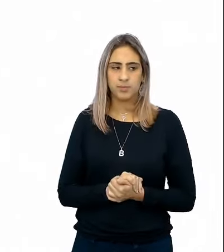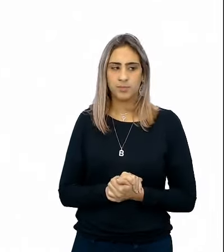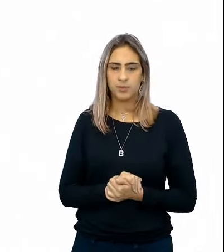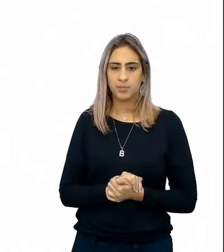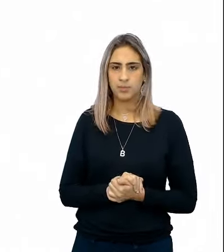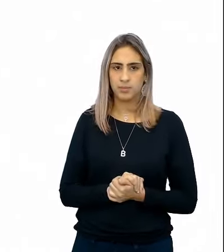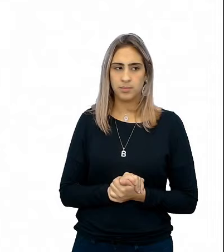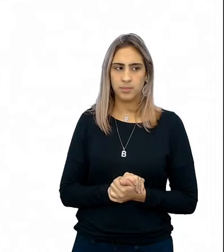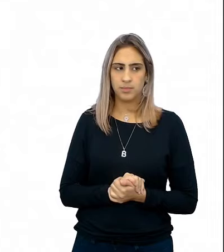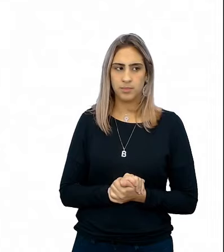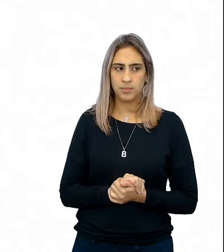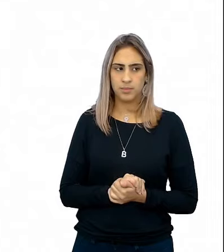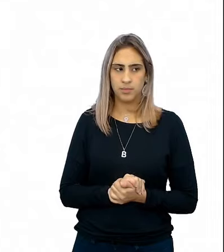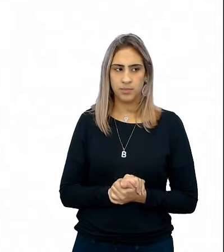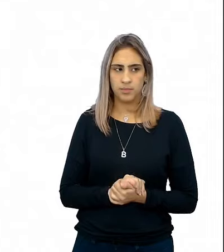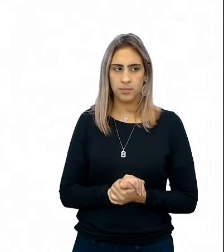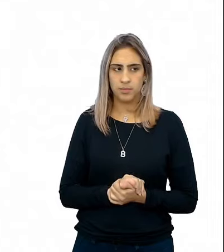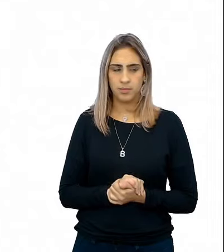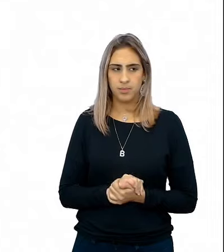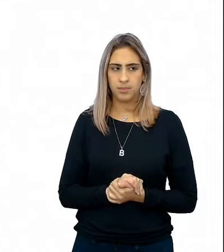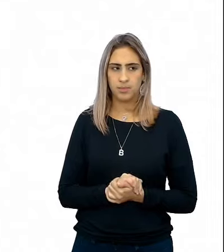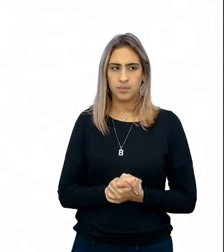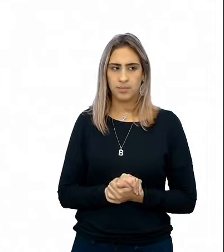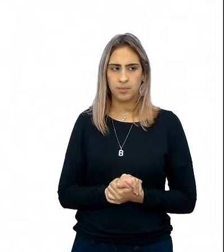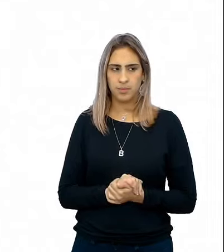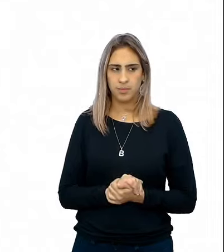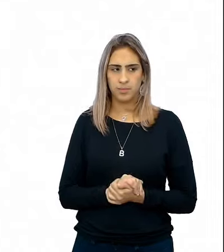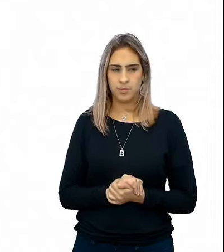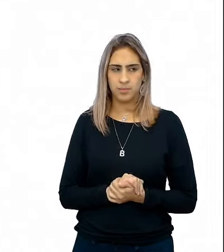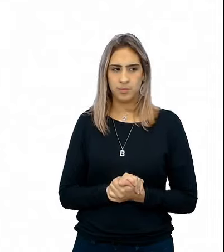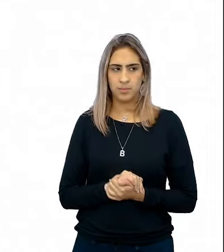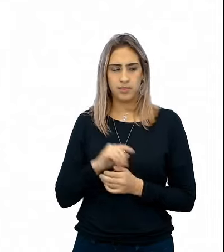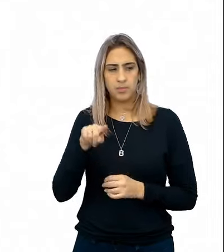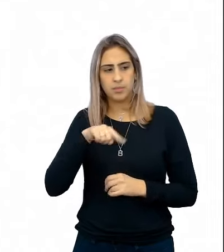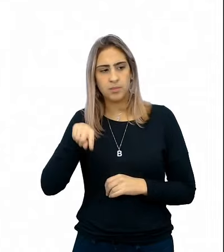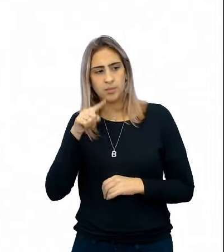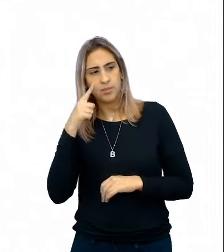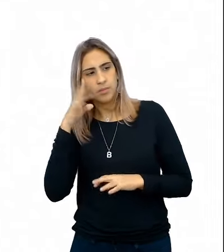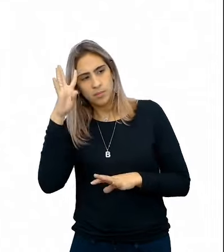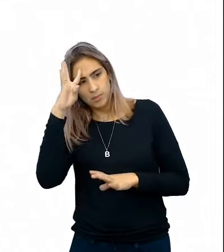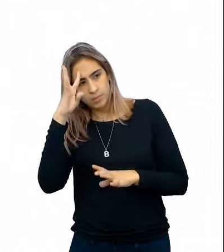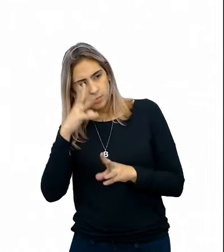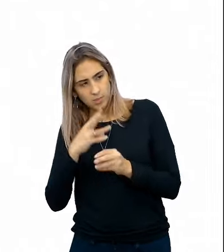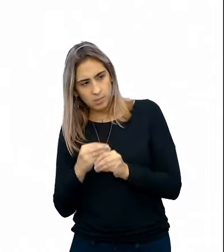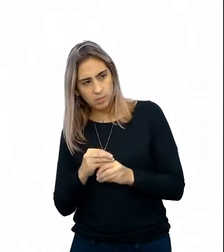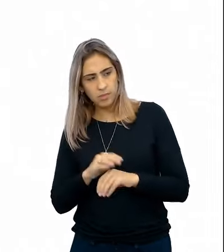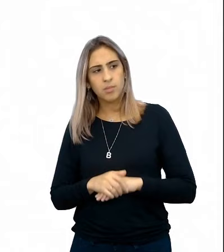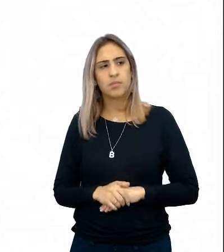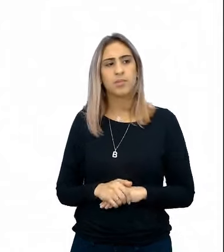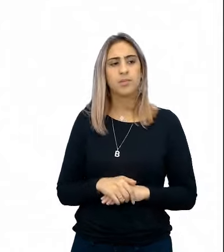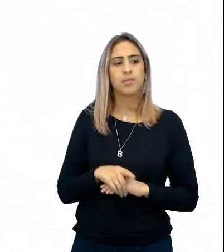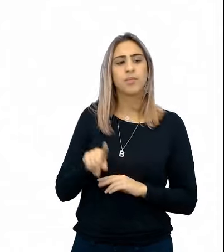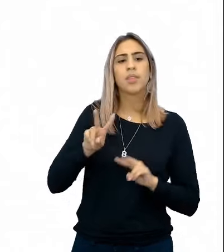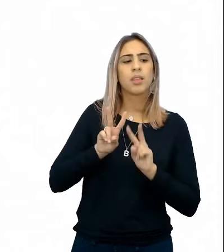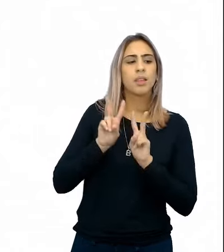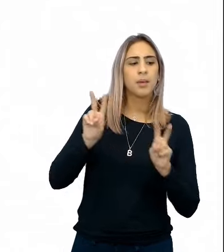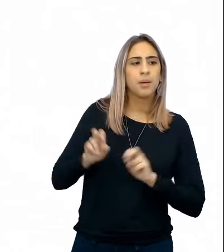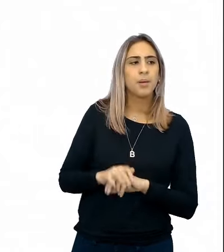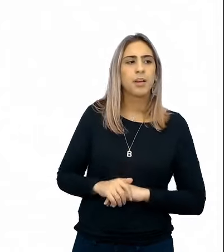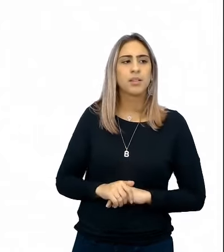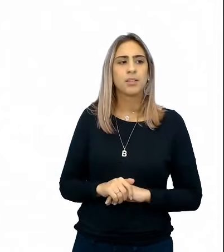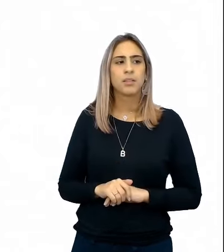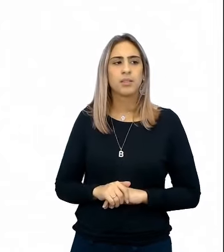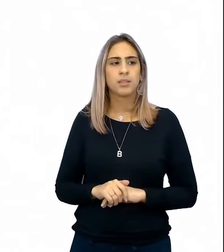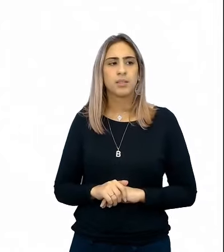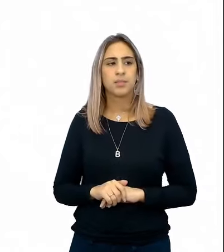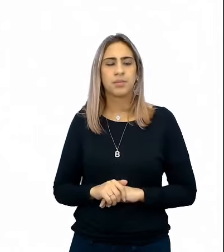diz, em língua portuguesa, eles vão aprender a ler e a compreender. Em matemática, eles vão